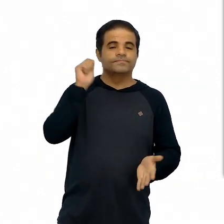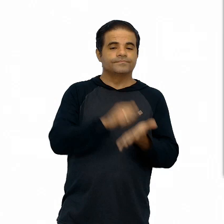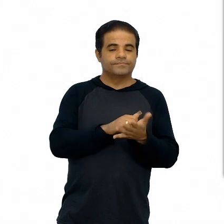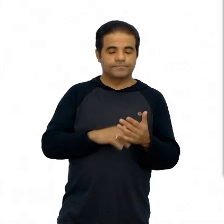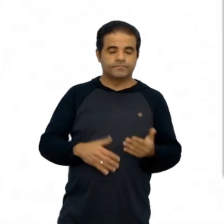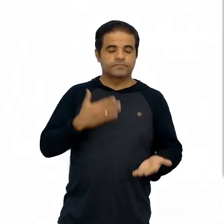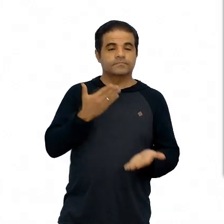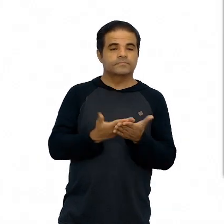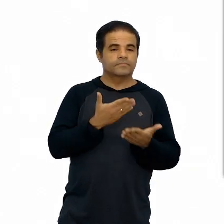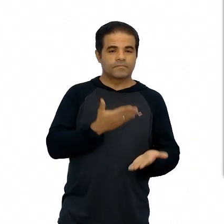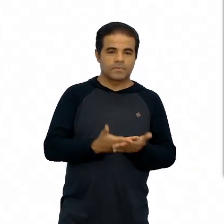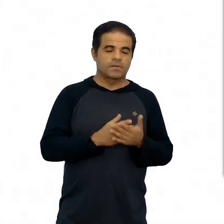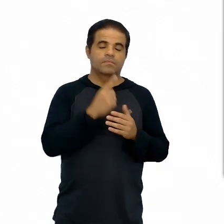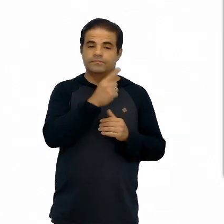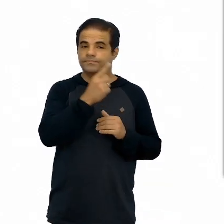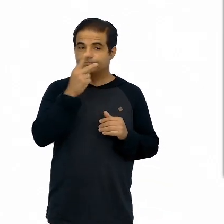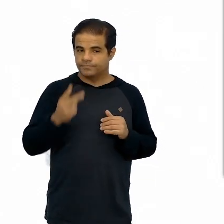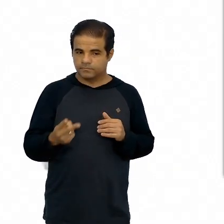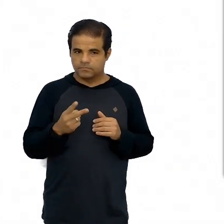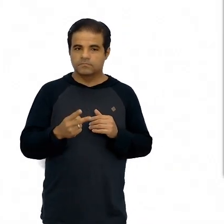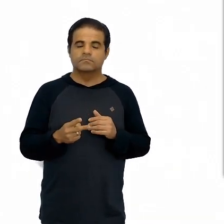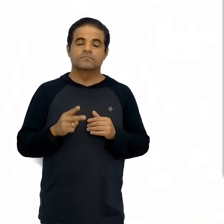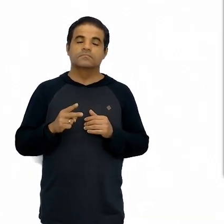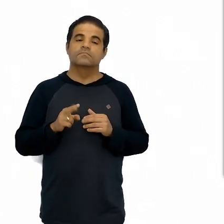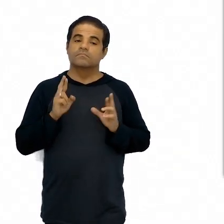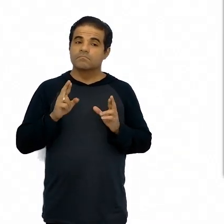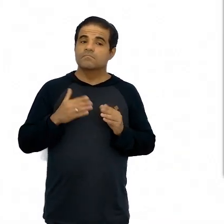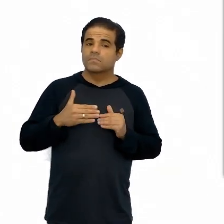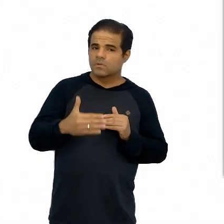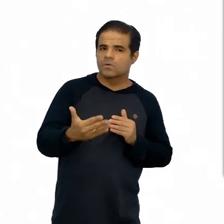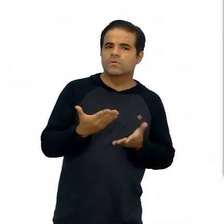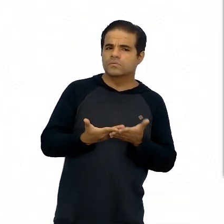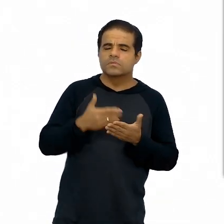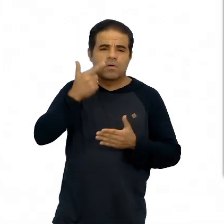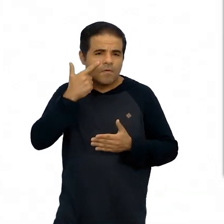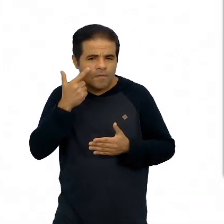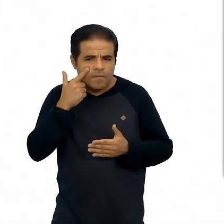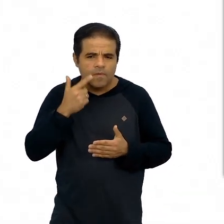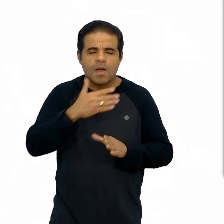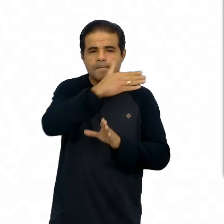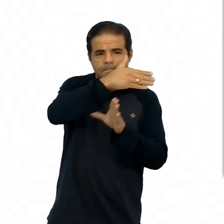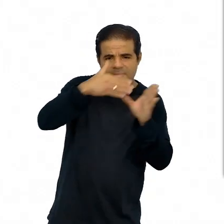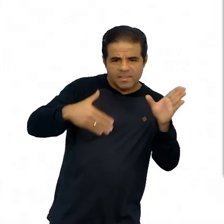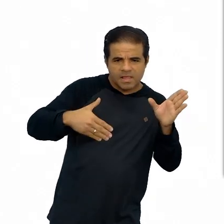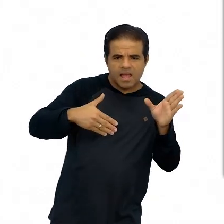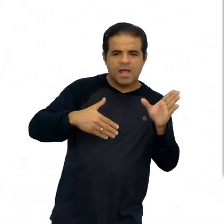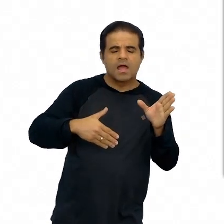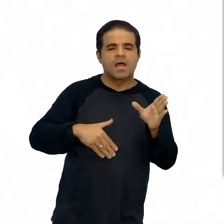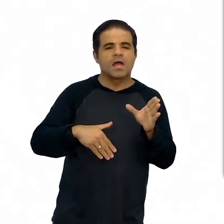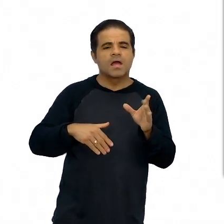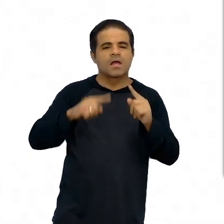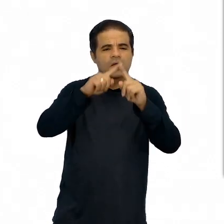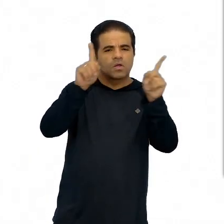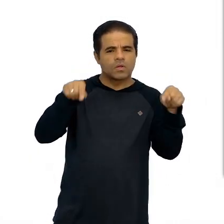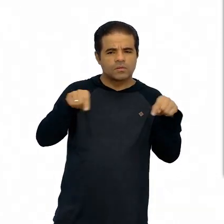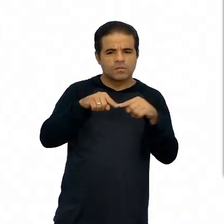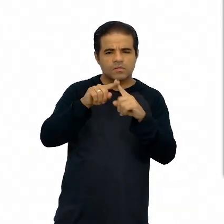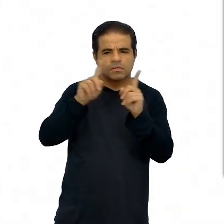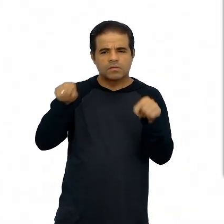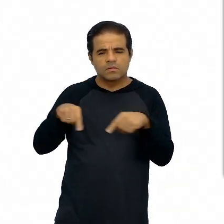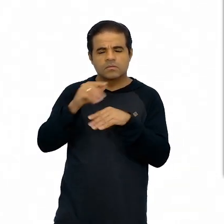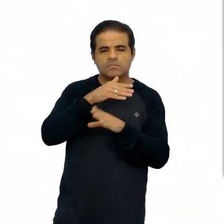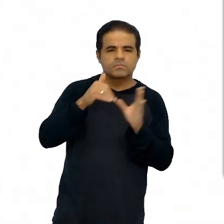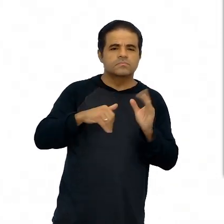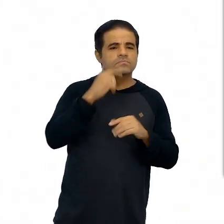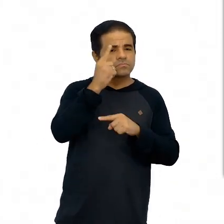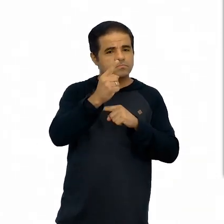atividade das aulas 1 e 2, né, espera-se que o estudante considere que a metade de 2 quadradinhos equivale a